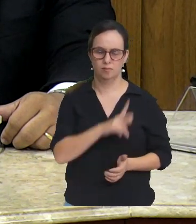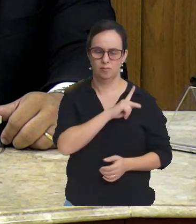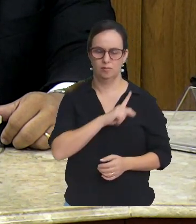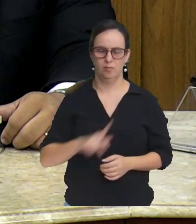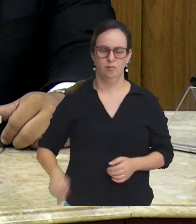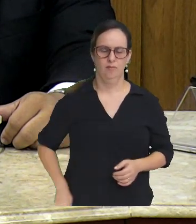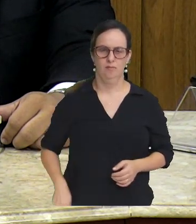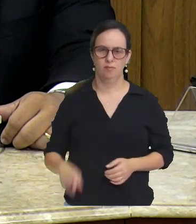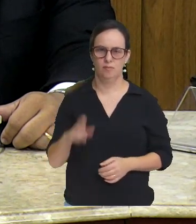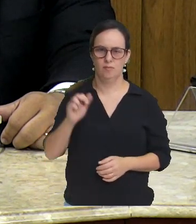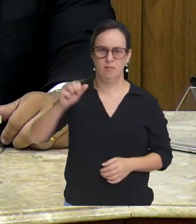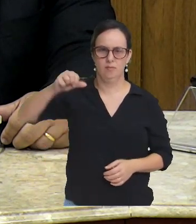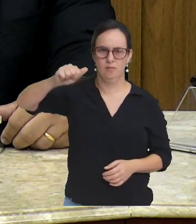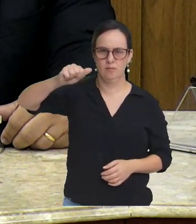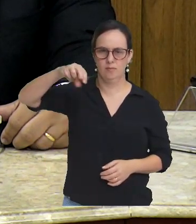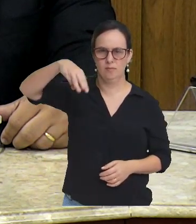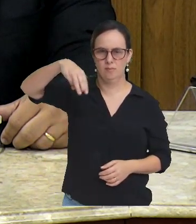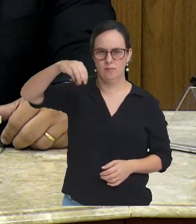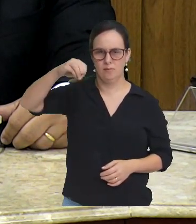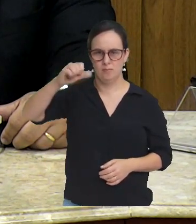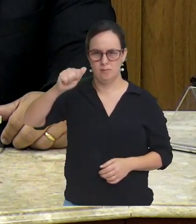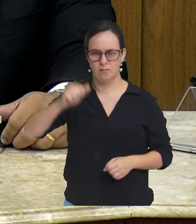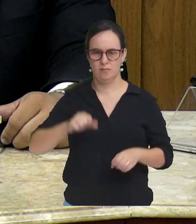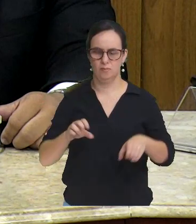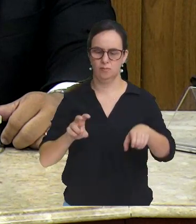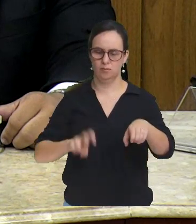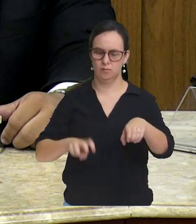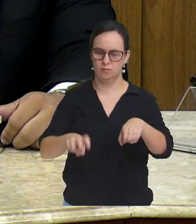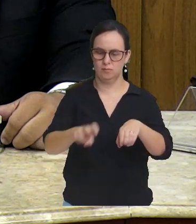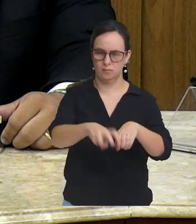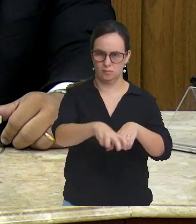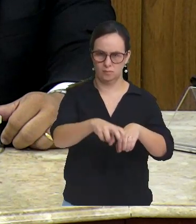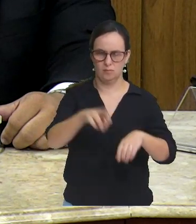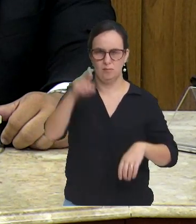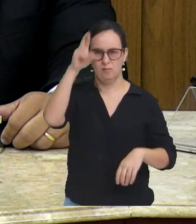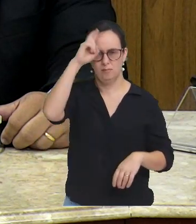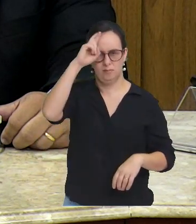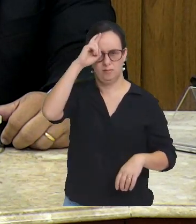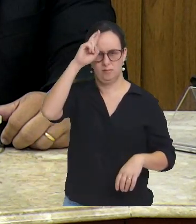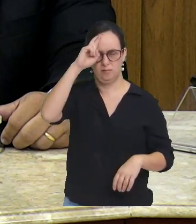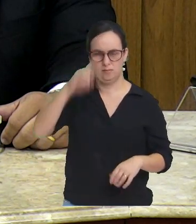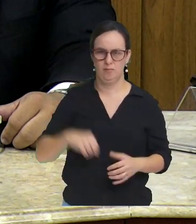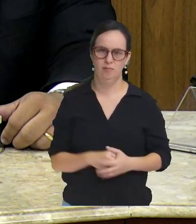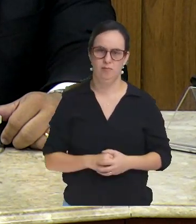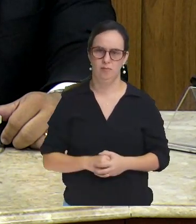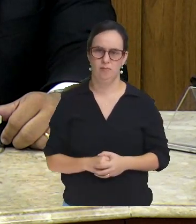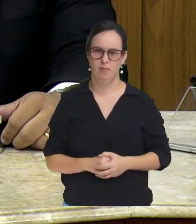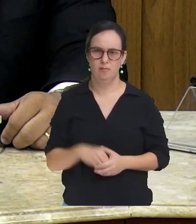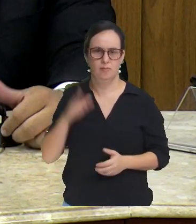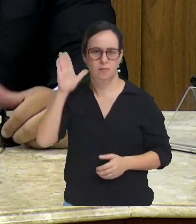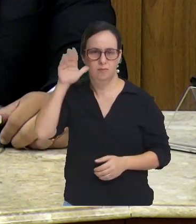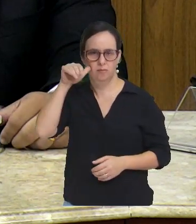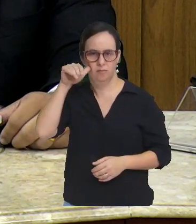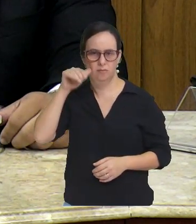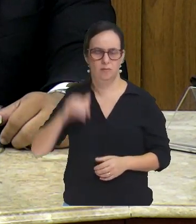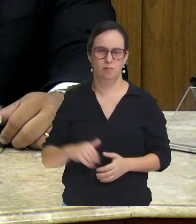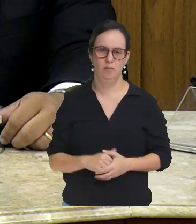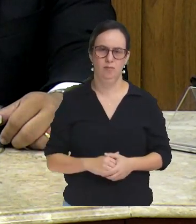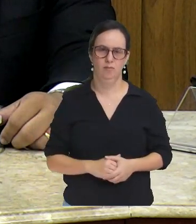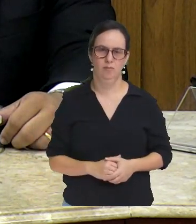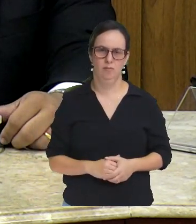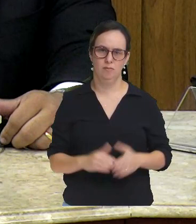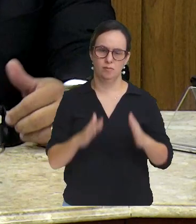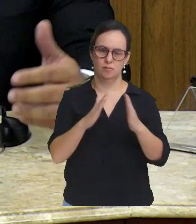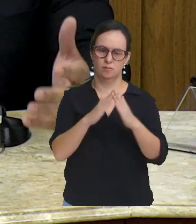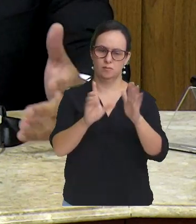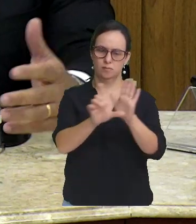mesa diretora dessa Casa de Leis, e também a todos os servidores dessa Casa de Leis, né? É na pessoa da Dani, não é?